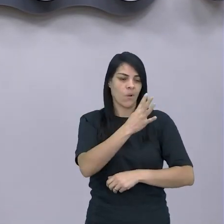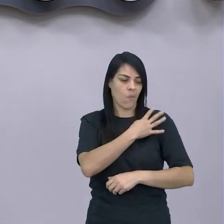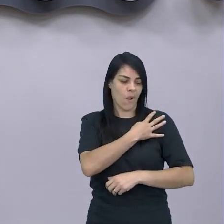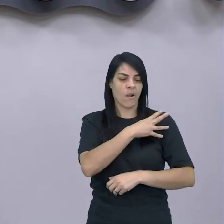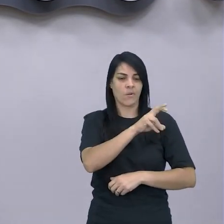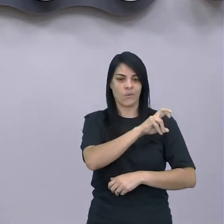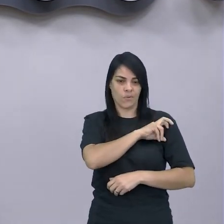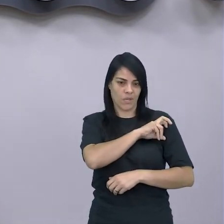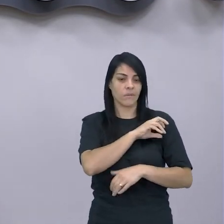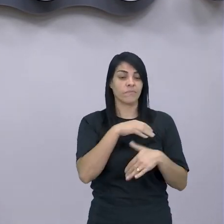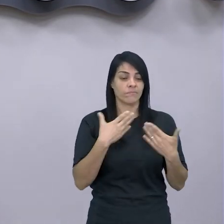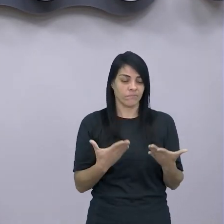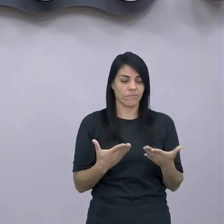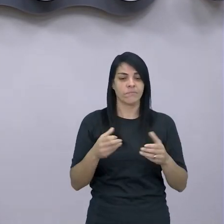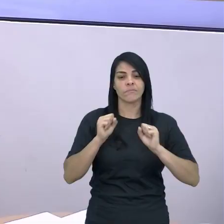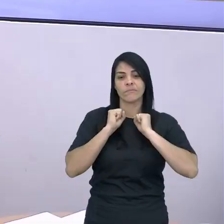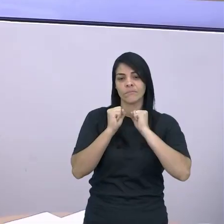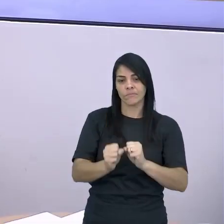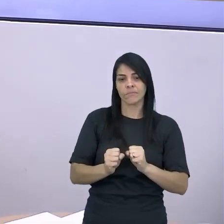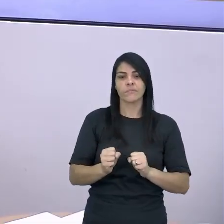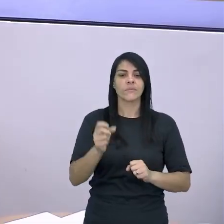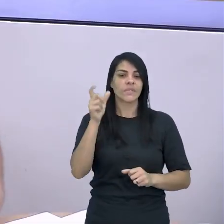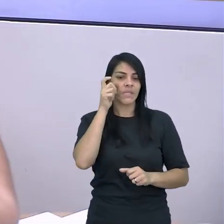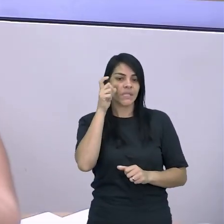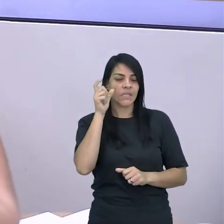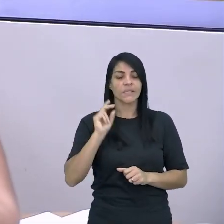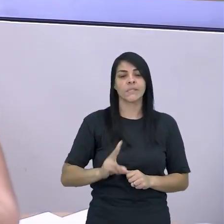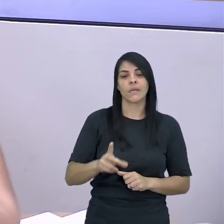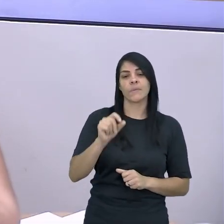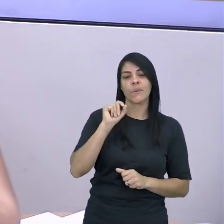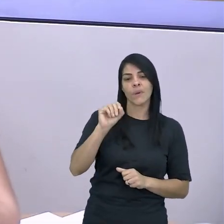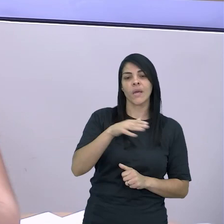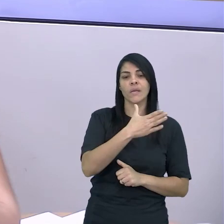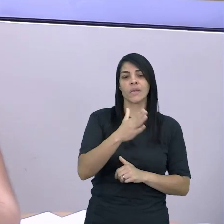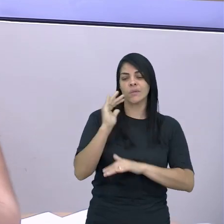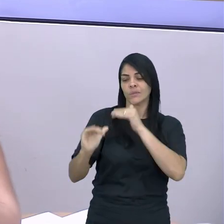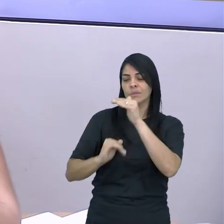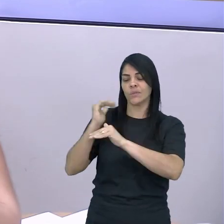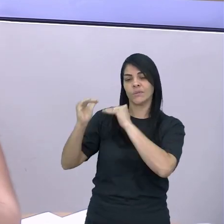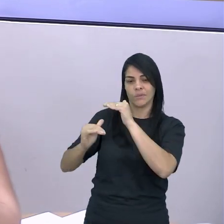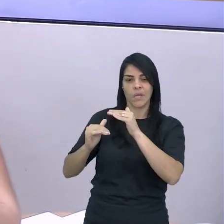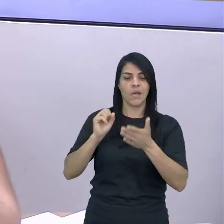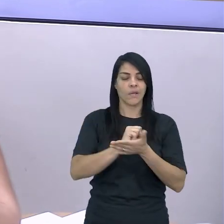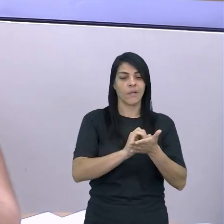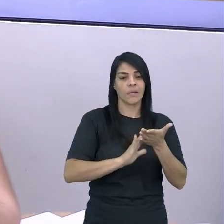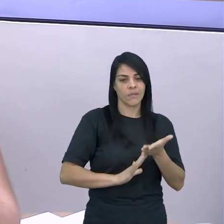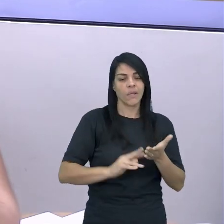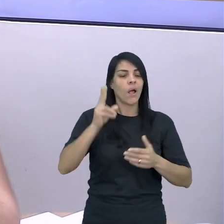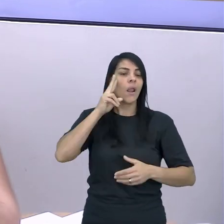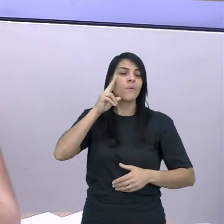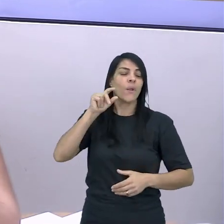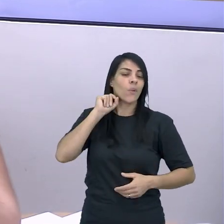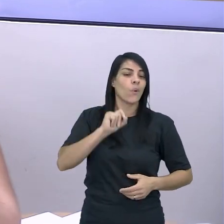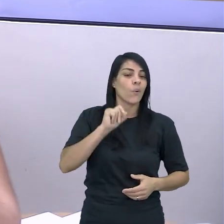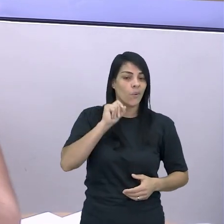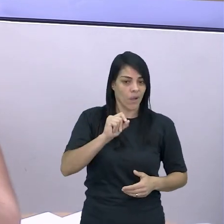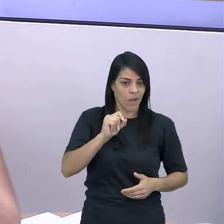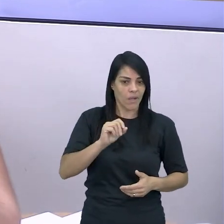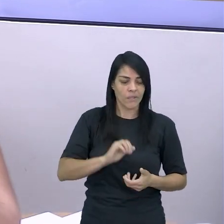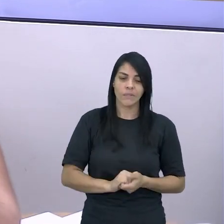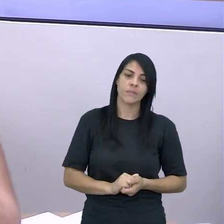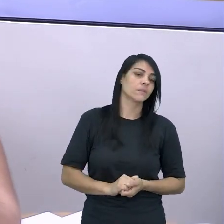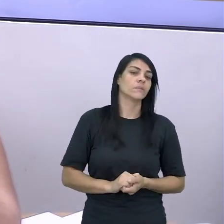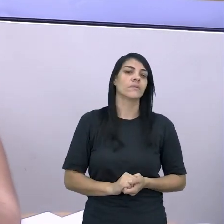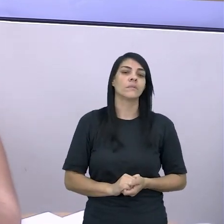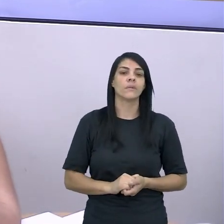sim. O interessante sempre é que a gente desenvolva essas atividades, lembrando que as